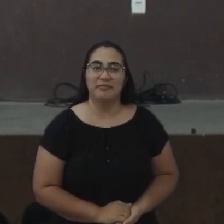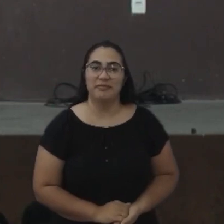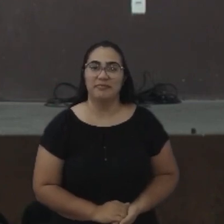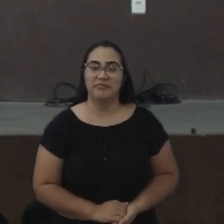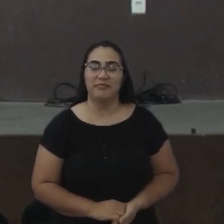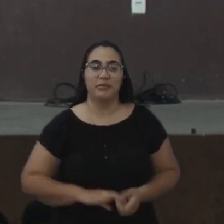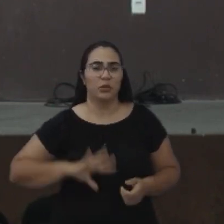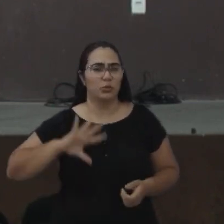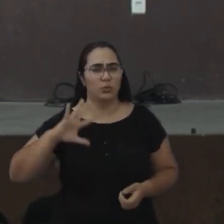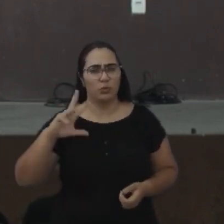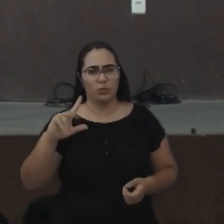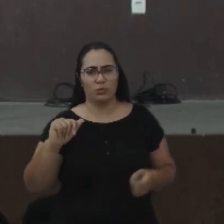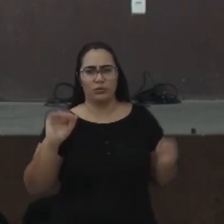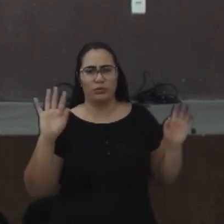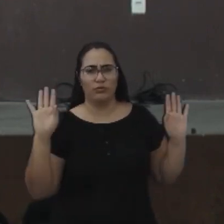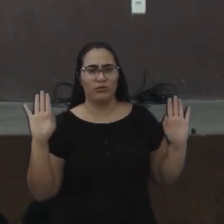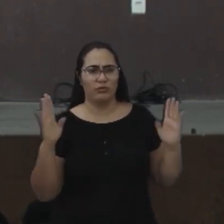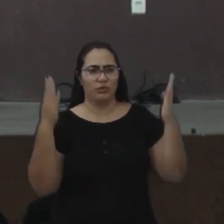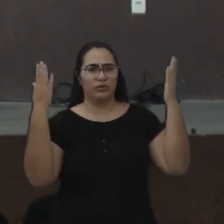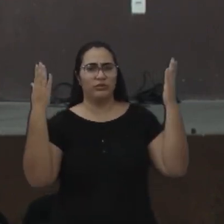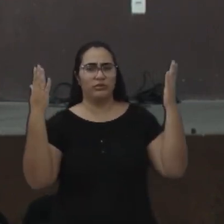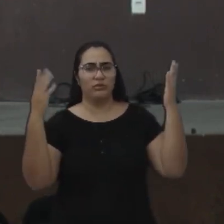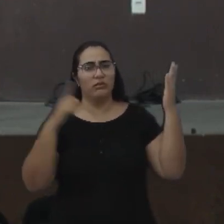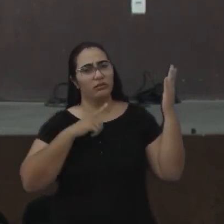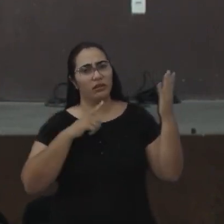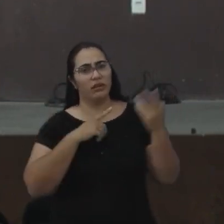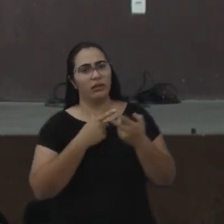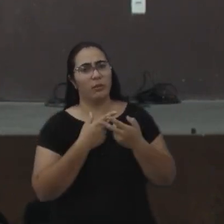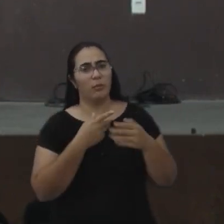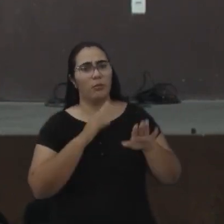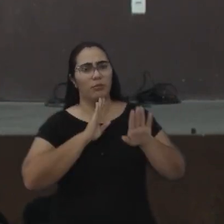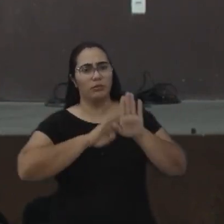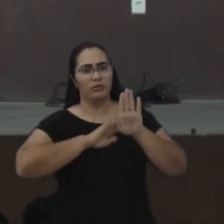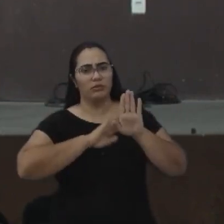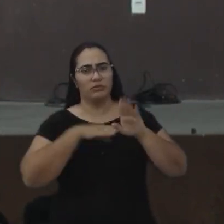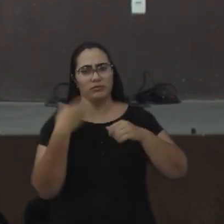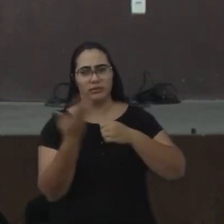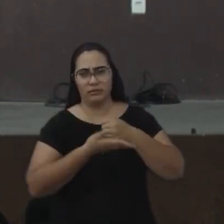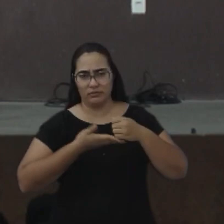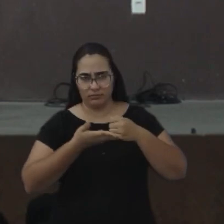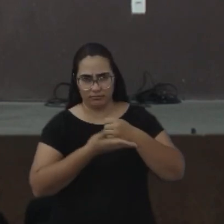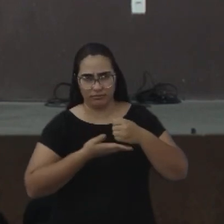Toda festa celebra alguma coisa, certo? Vamos lá.